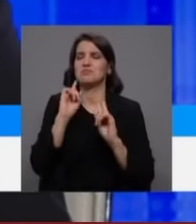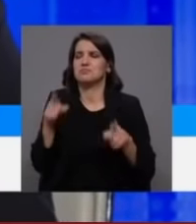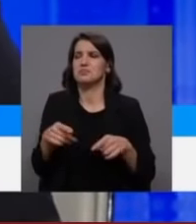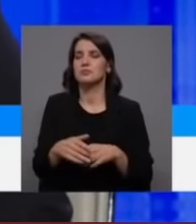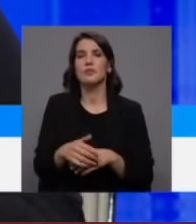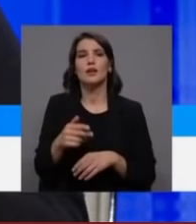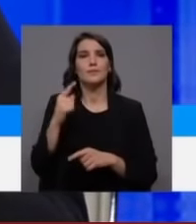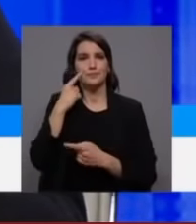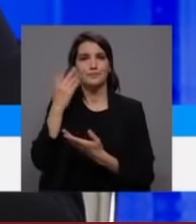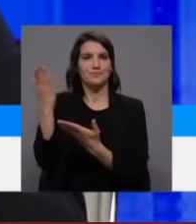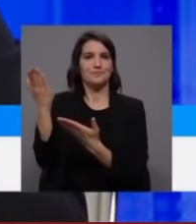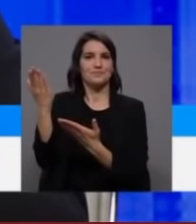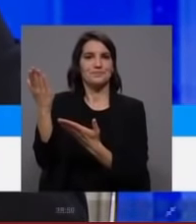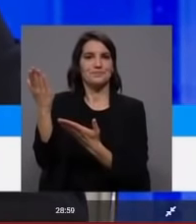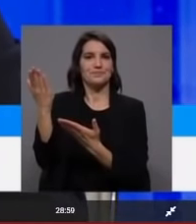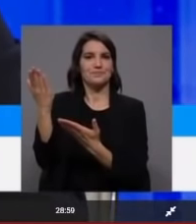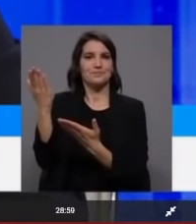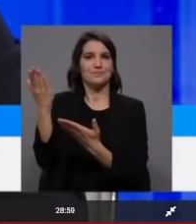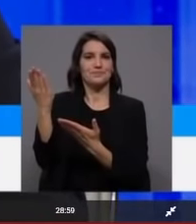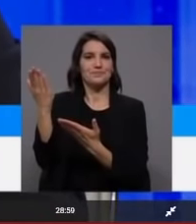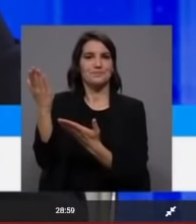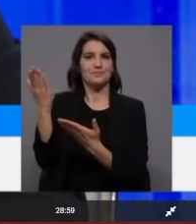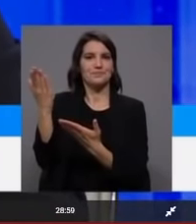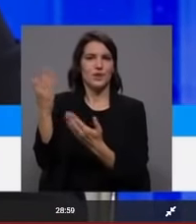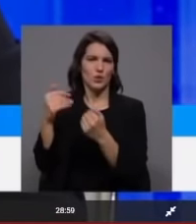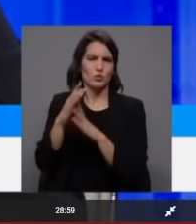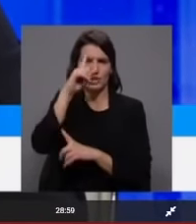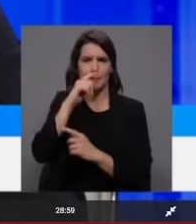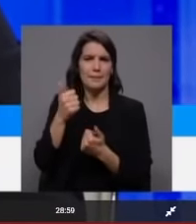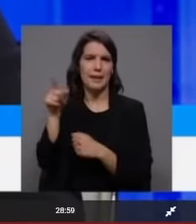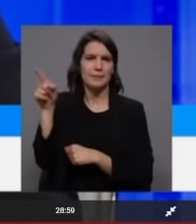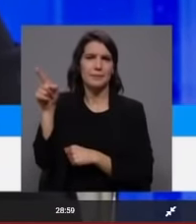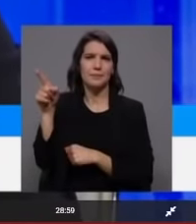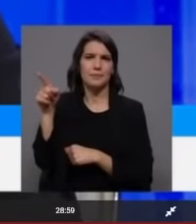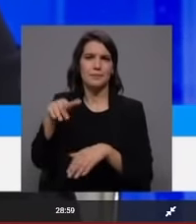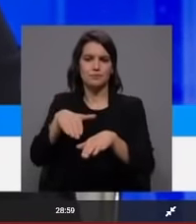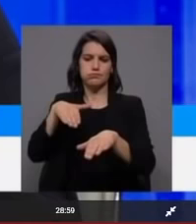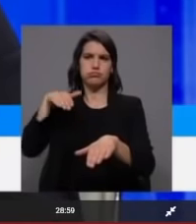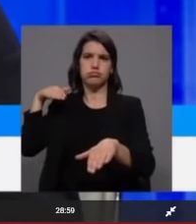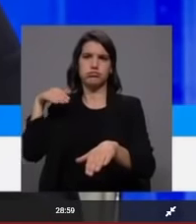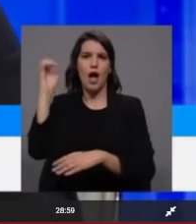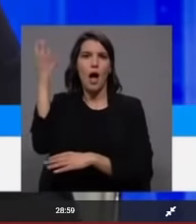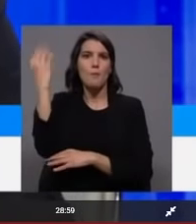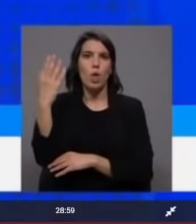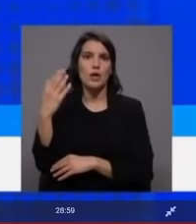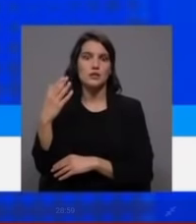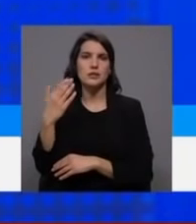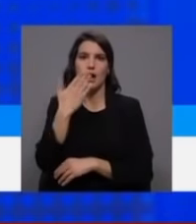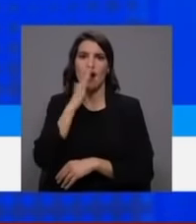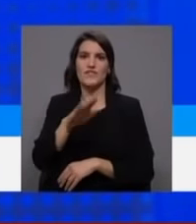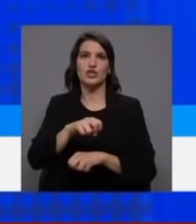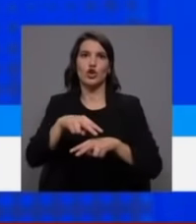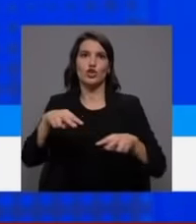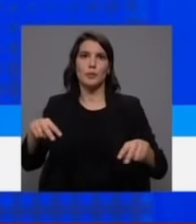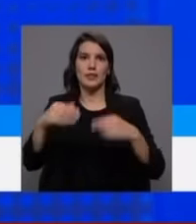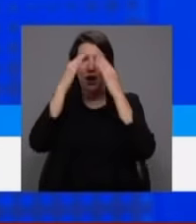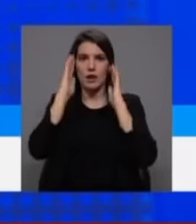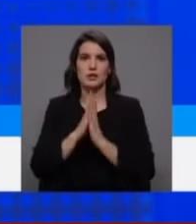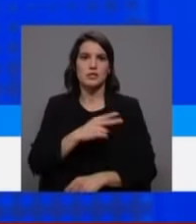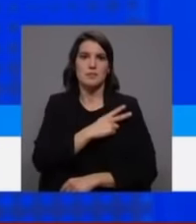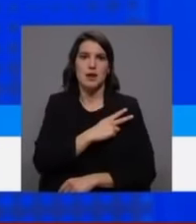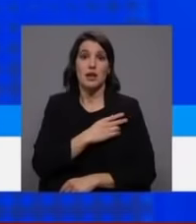imagens como esta e nos lembramos a todos que a ver ele ambulâncias a porta de Santa Maria e a fazer fila já